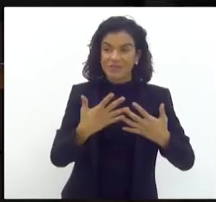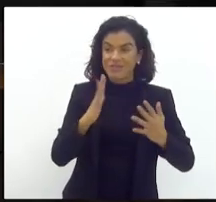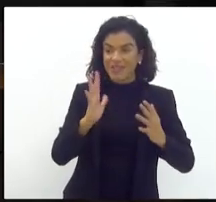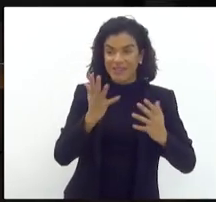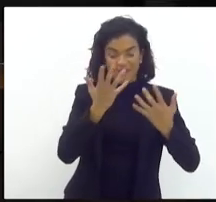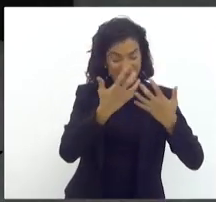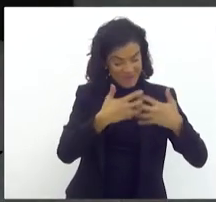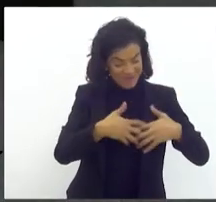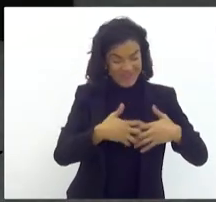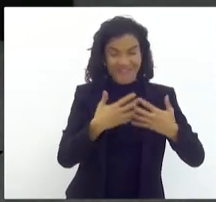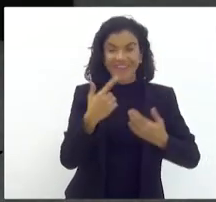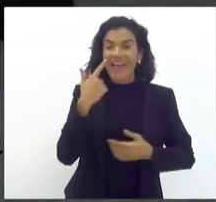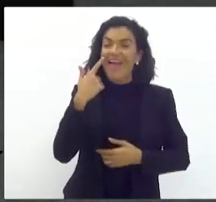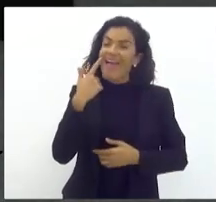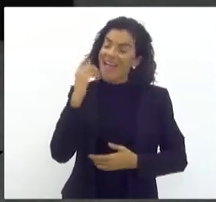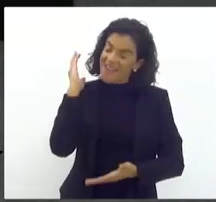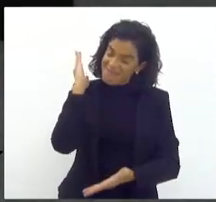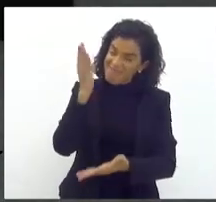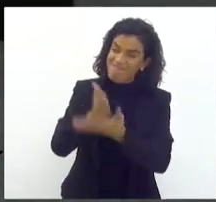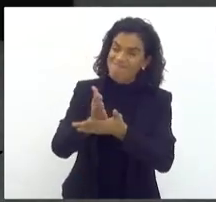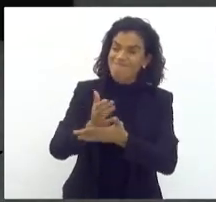é verdade